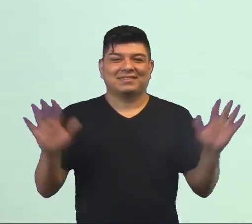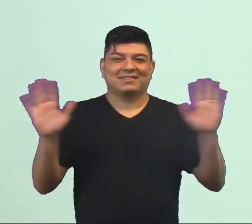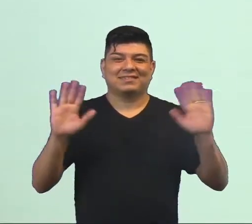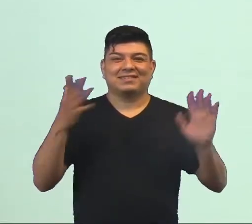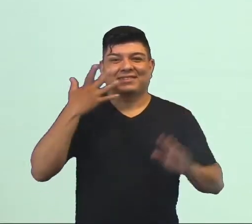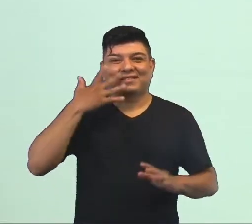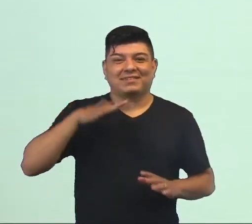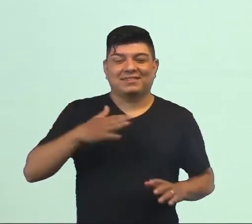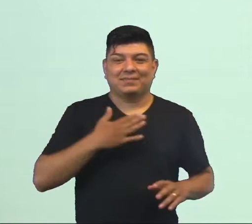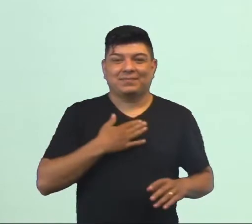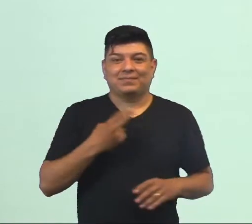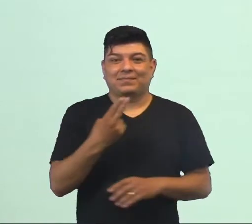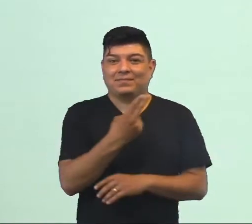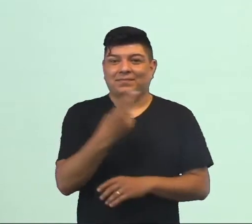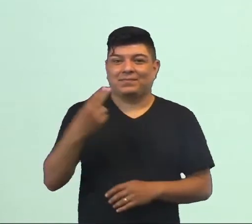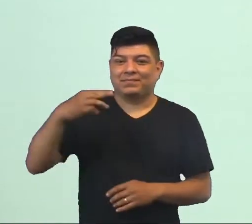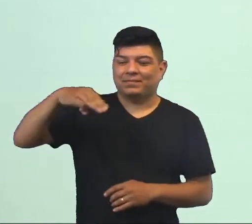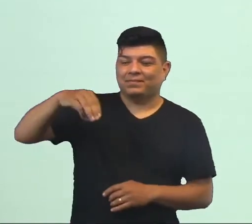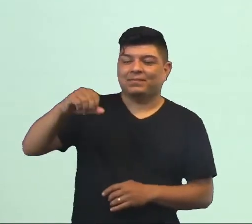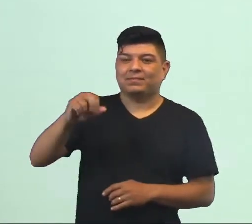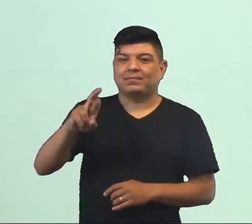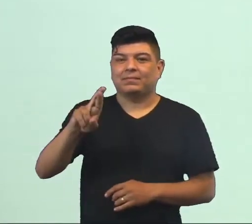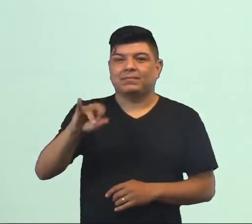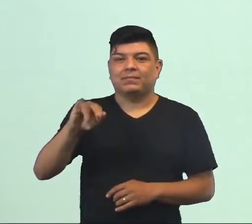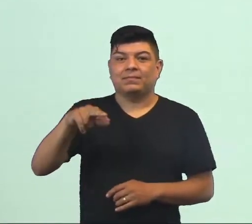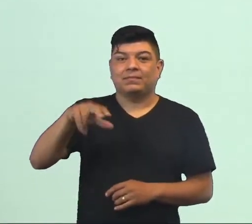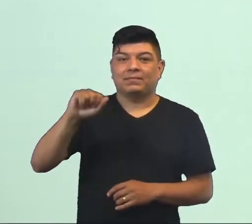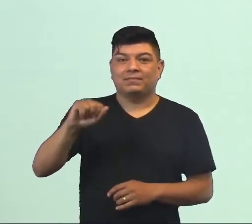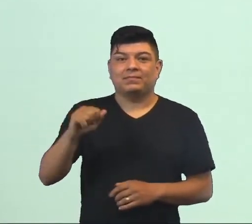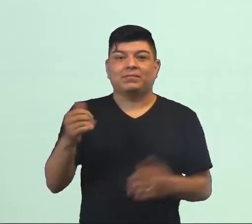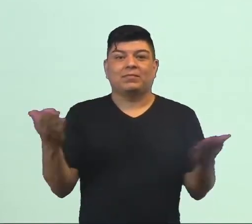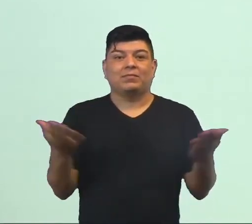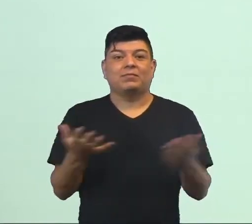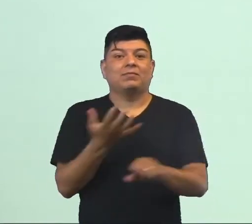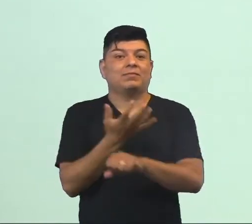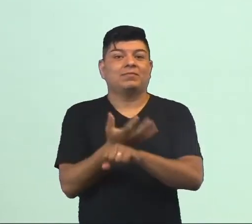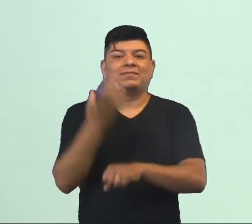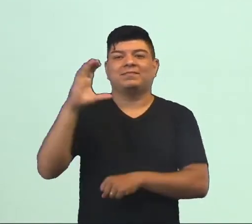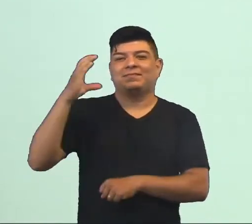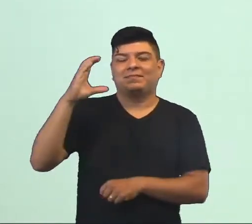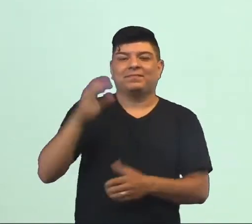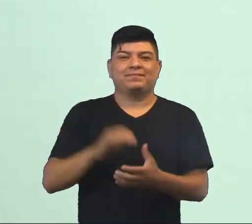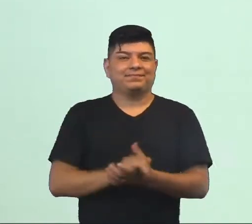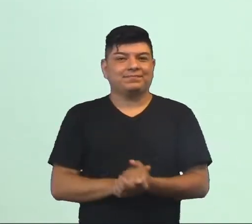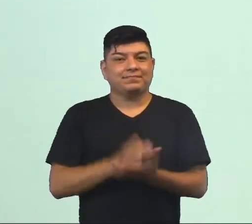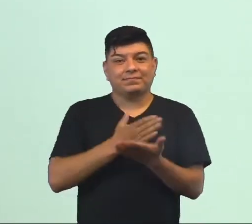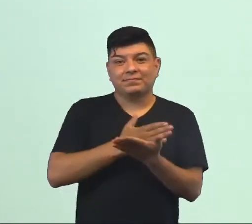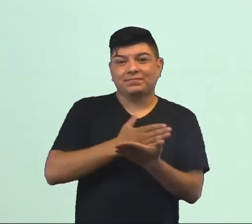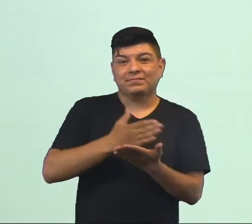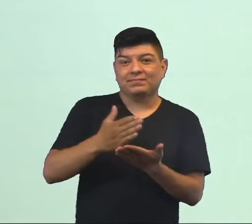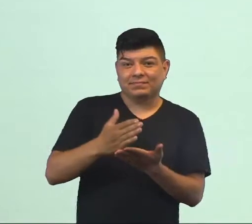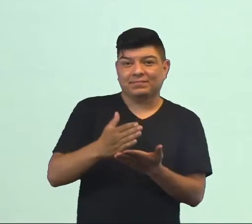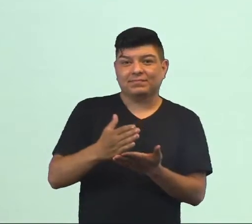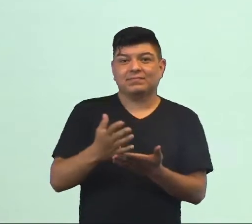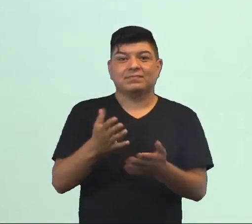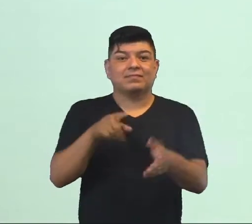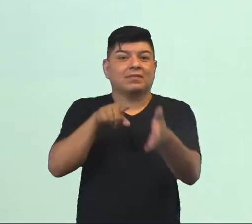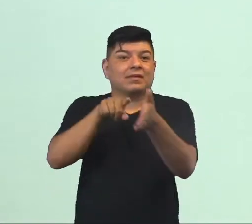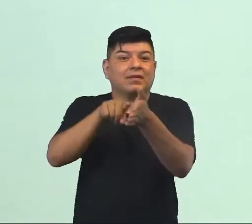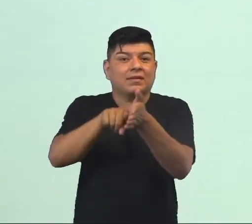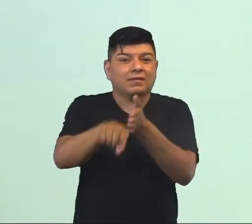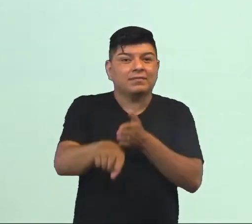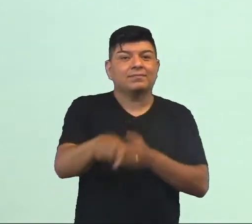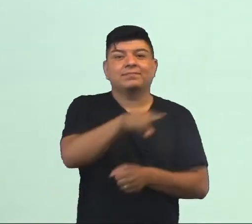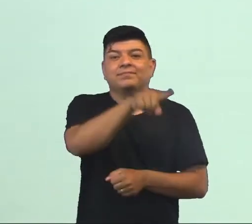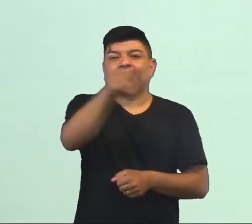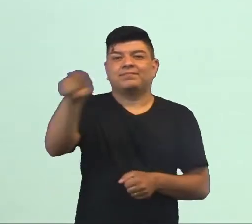Olá, crianças, eu sou a professora Marina e hoje nós vamos ter uma aula de ciências. E para a gente começar, eu gostaria de te perguntar,